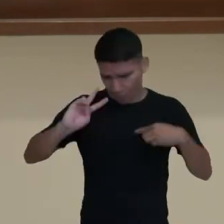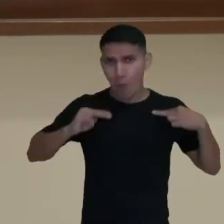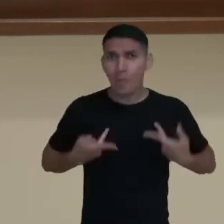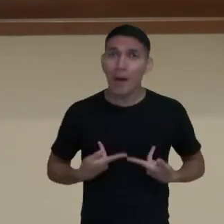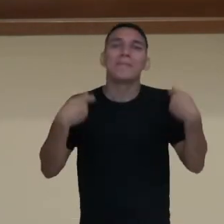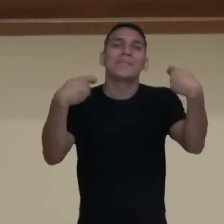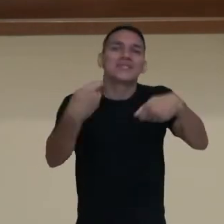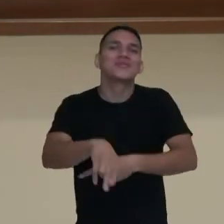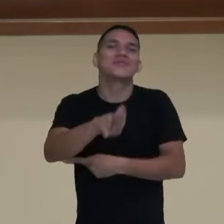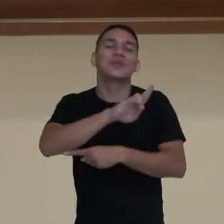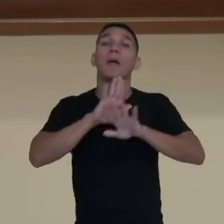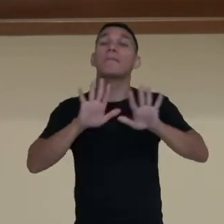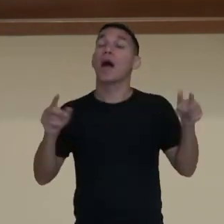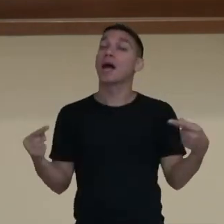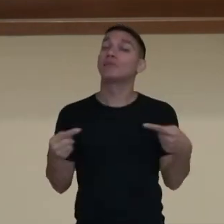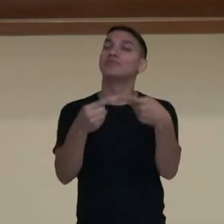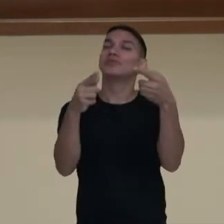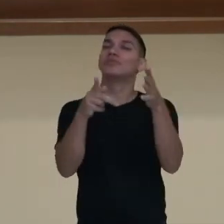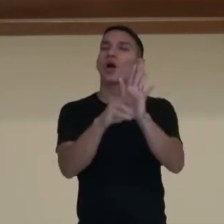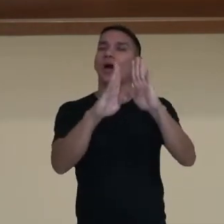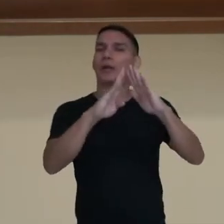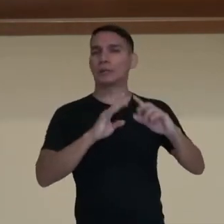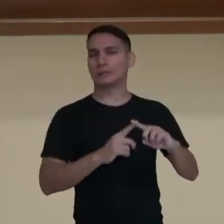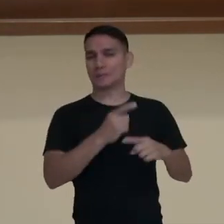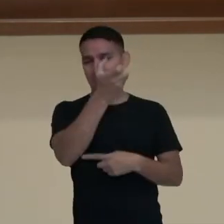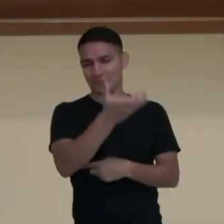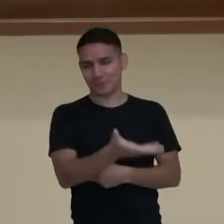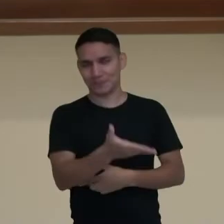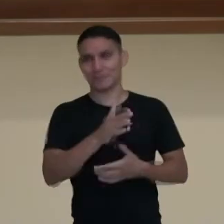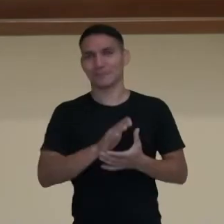conformidade com o que diz a igreja. Então, vamos continuar aqui.